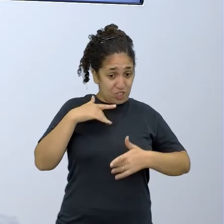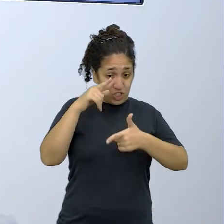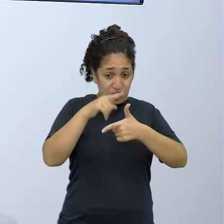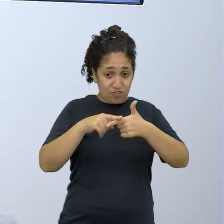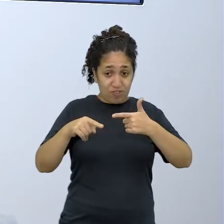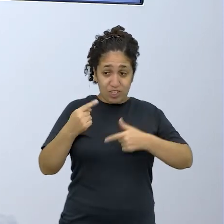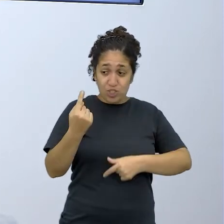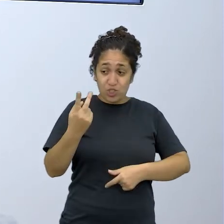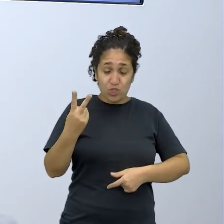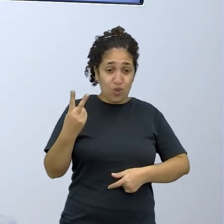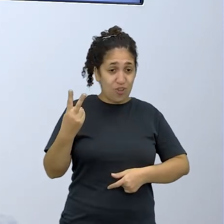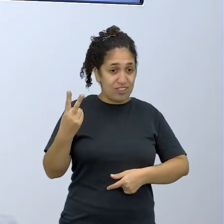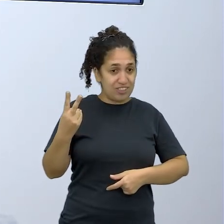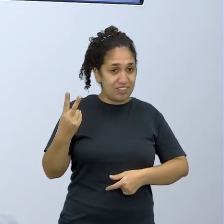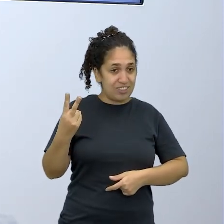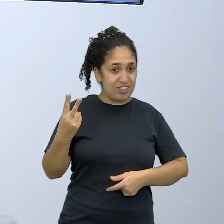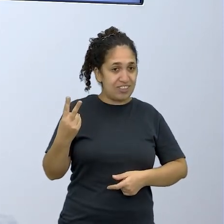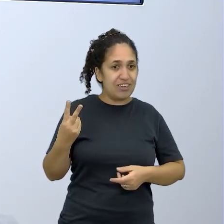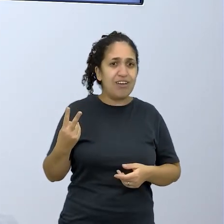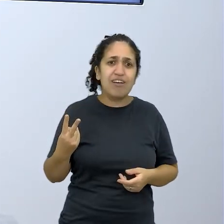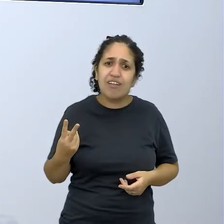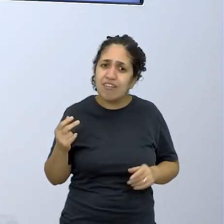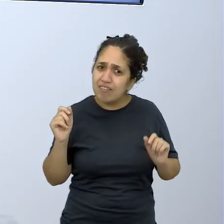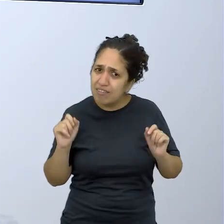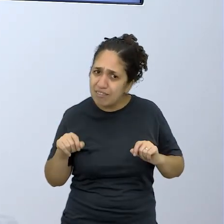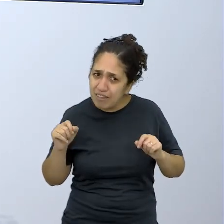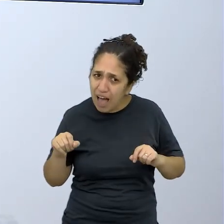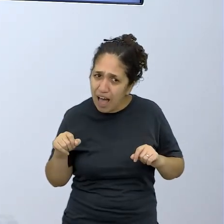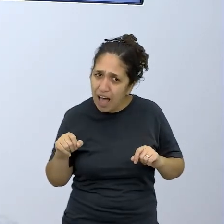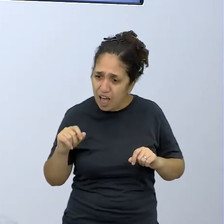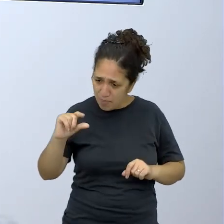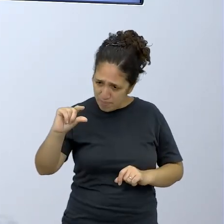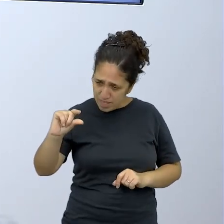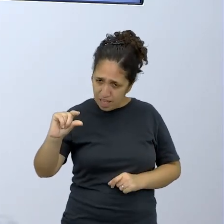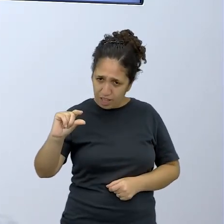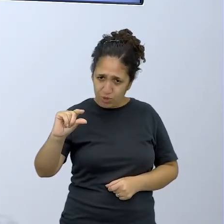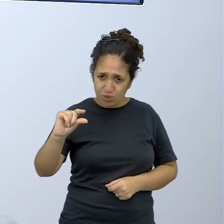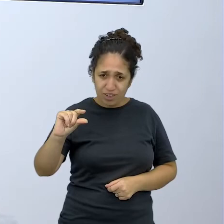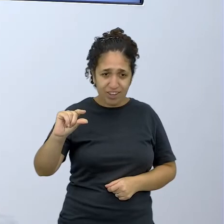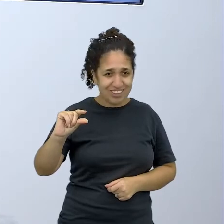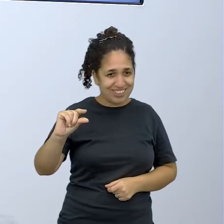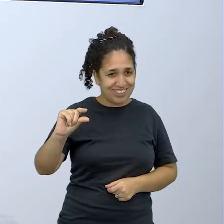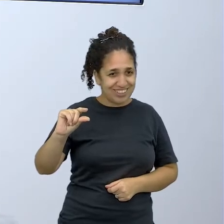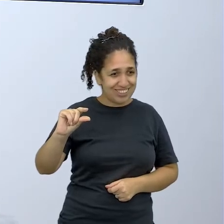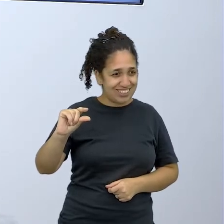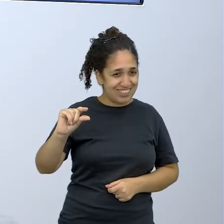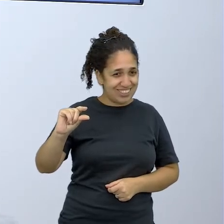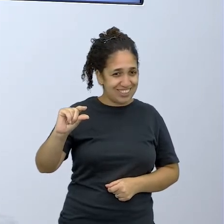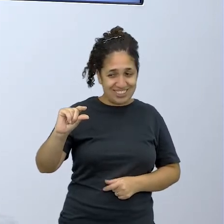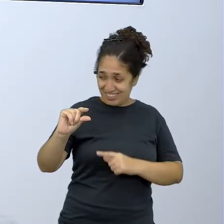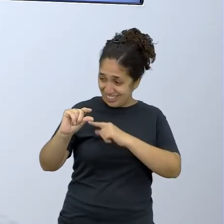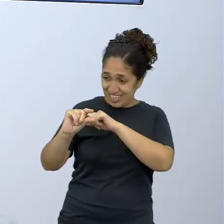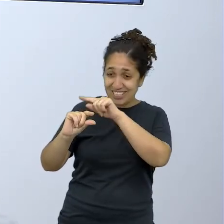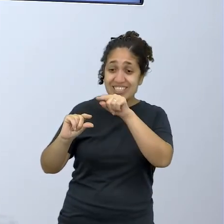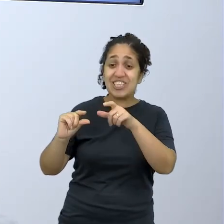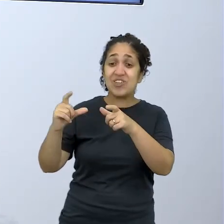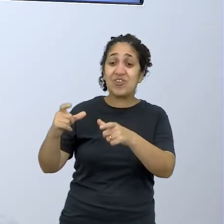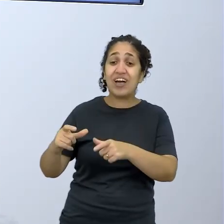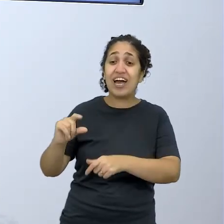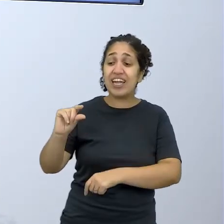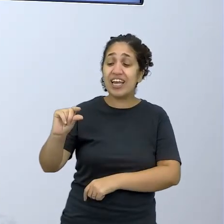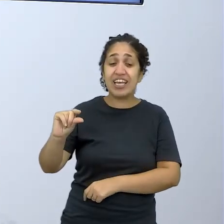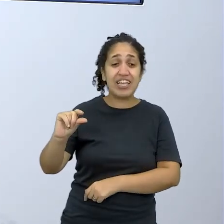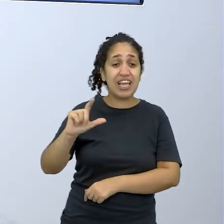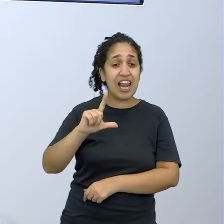vezes, será que vai dar a miniatura de um habitante dessa ilha